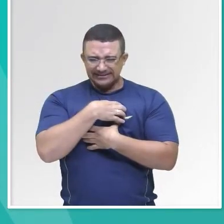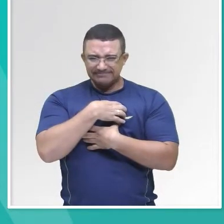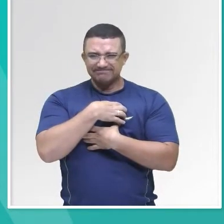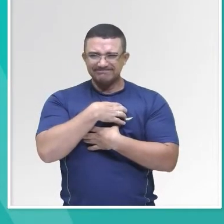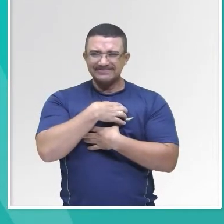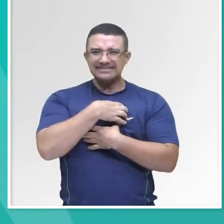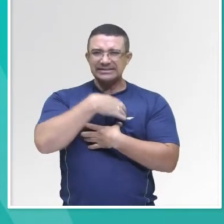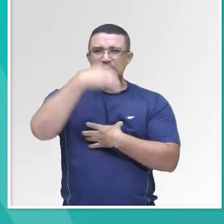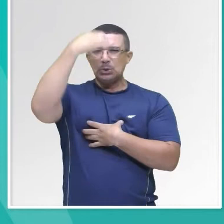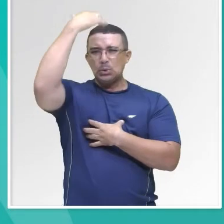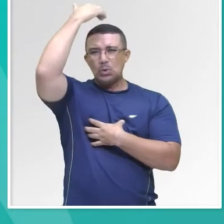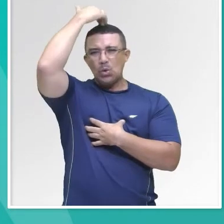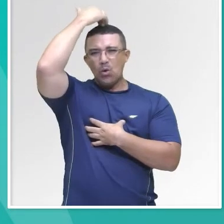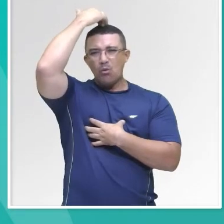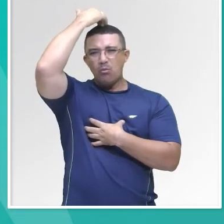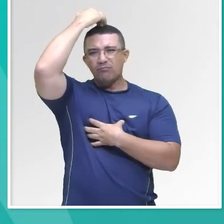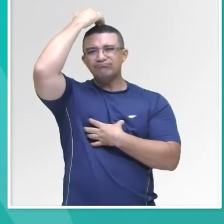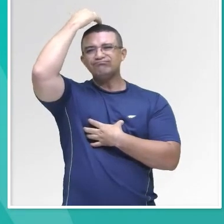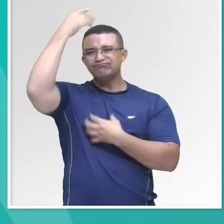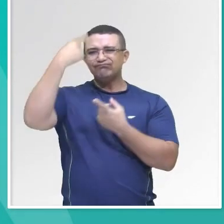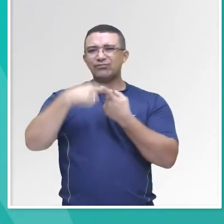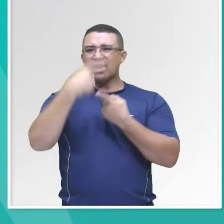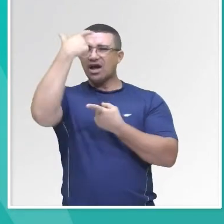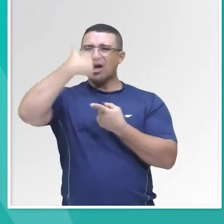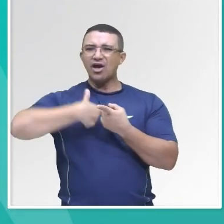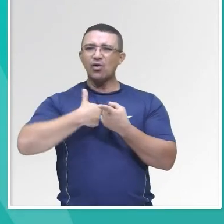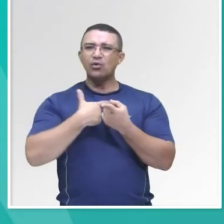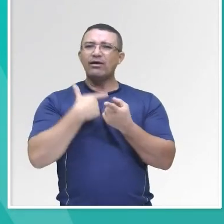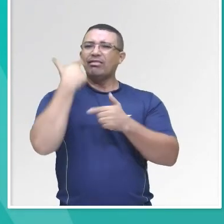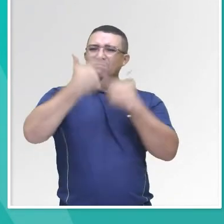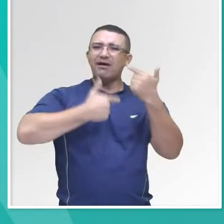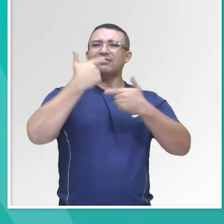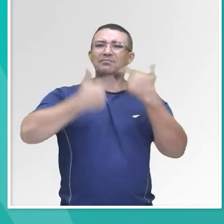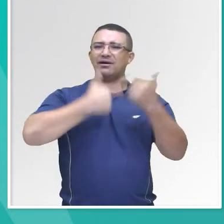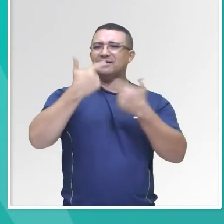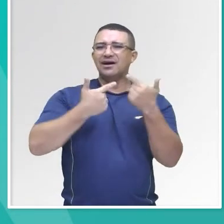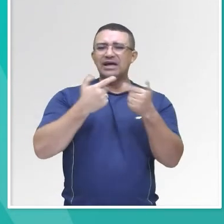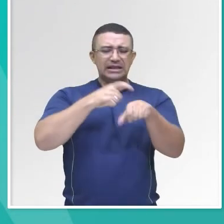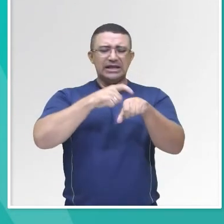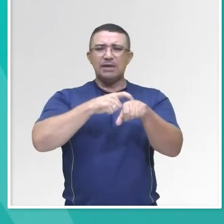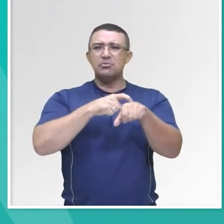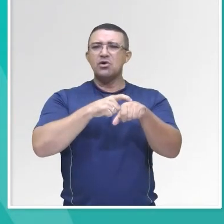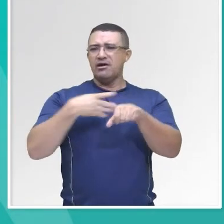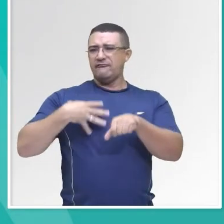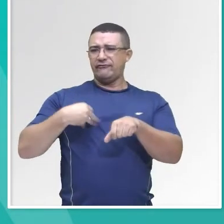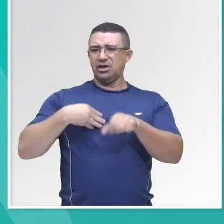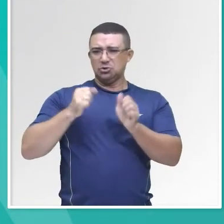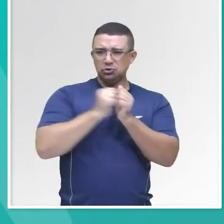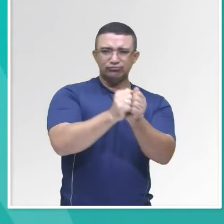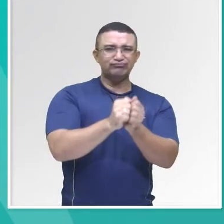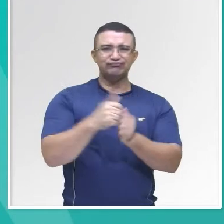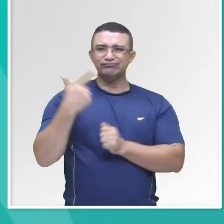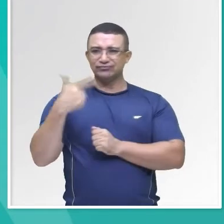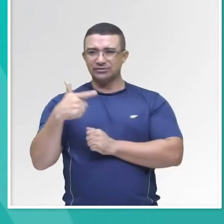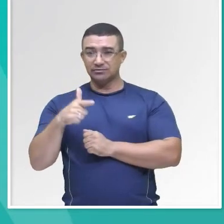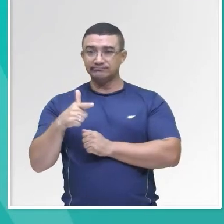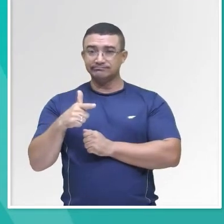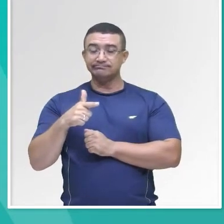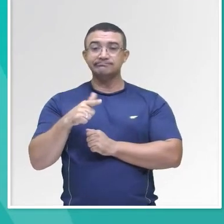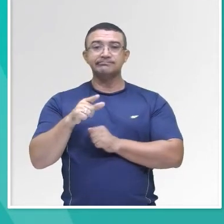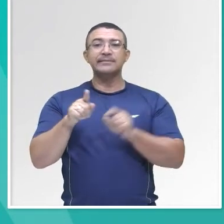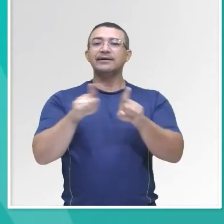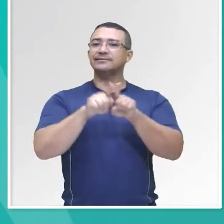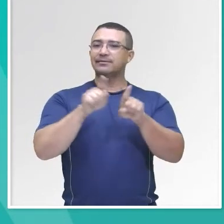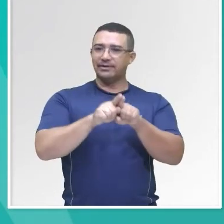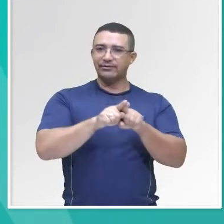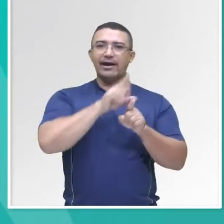sua ausência com presentes e mimos aos pequenos. Para completar, percebe-se que as crianças